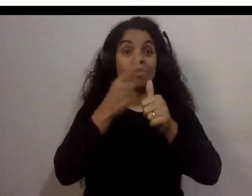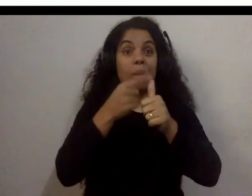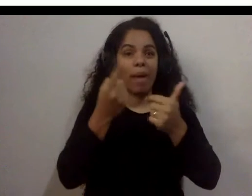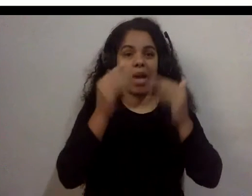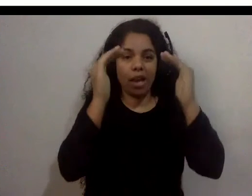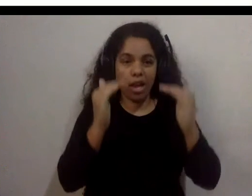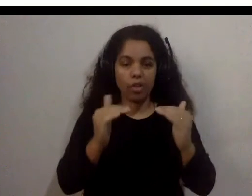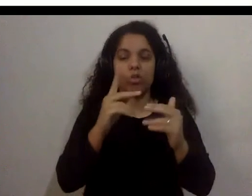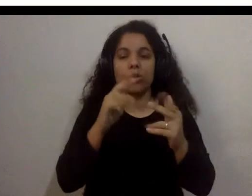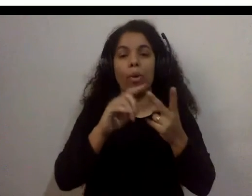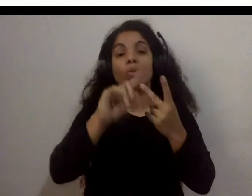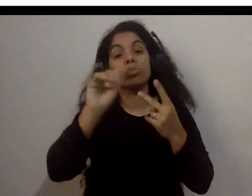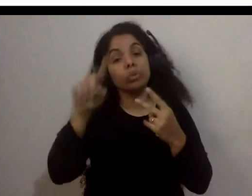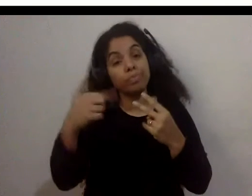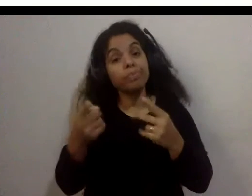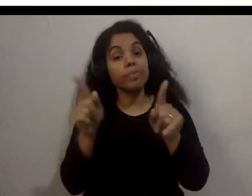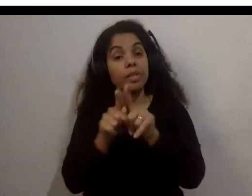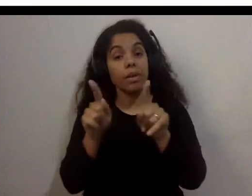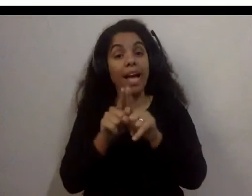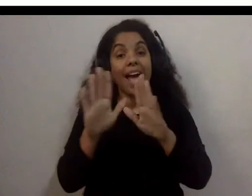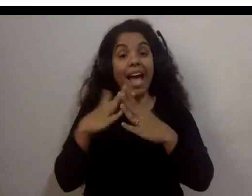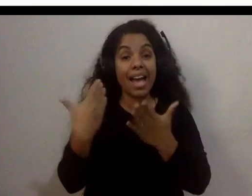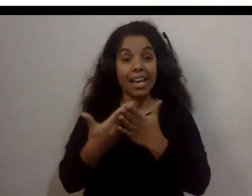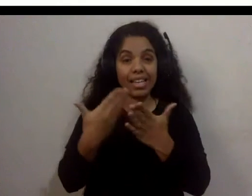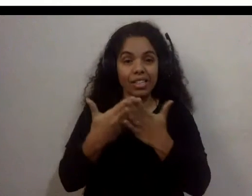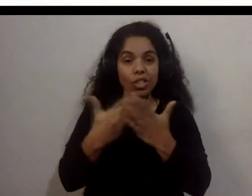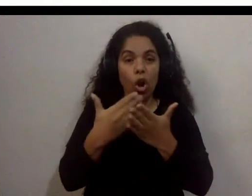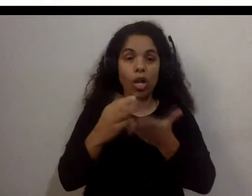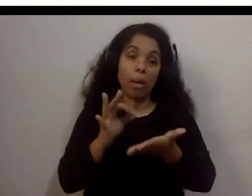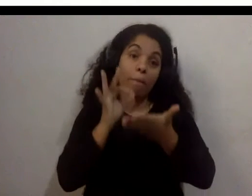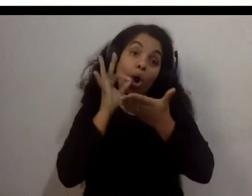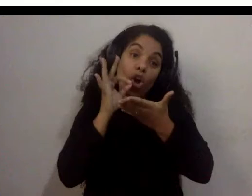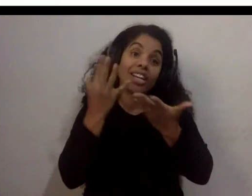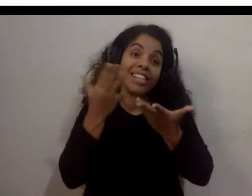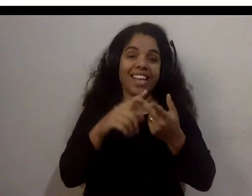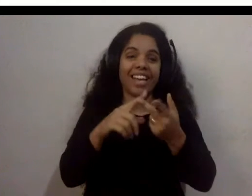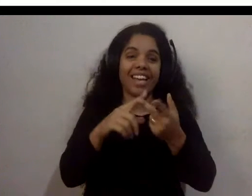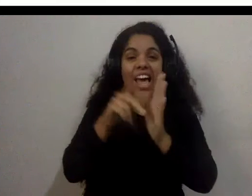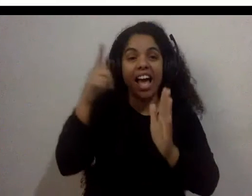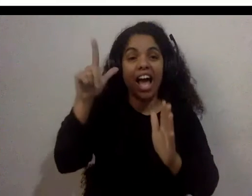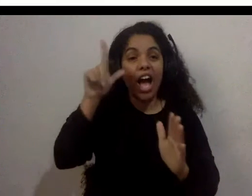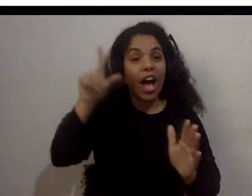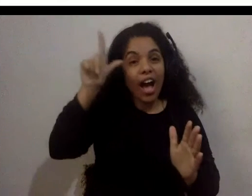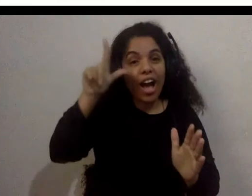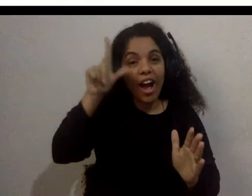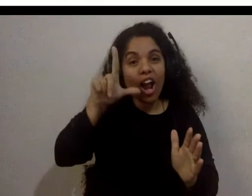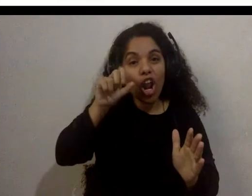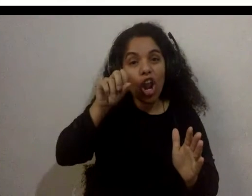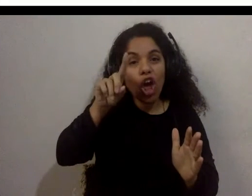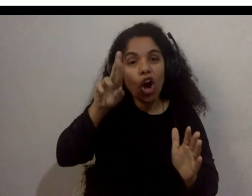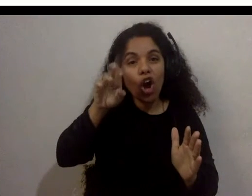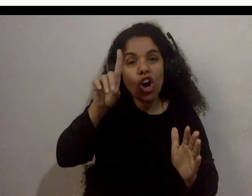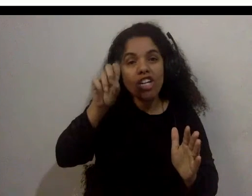pontos. Em contrapartida, a escola moquista, ou a escola de Londres, ela nasceu nos anos